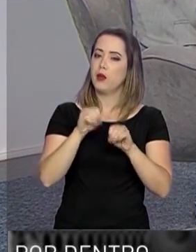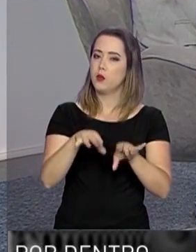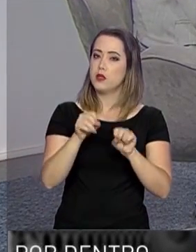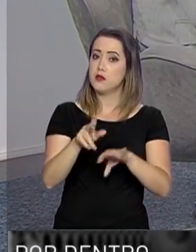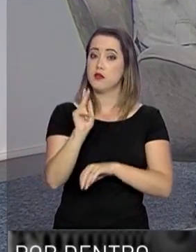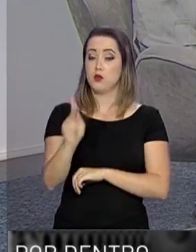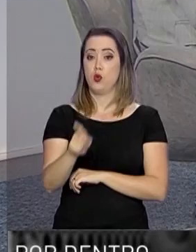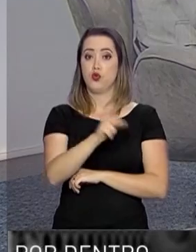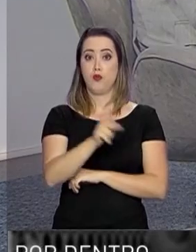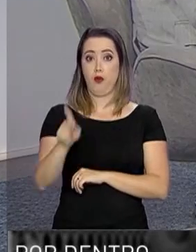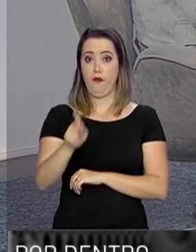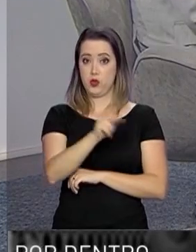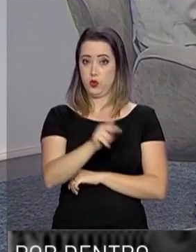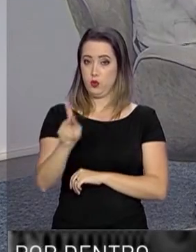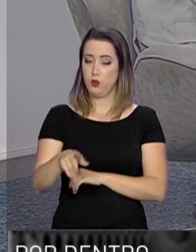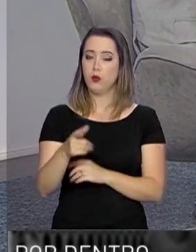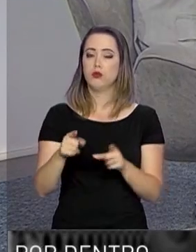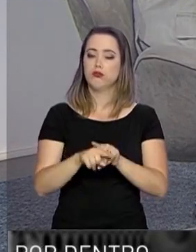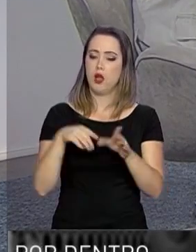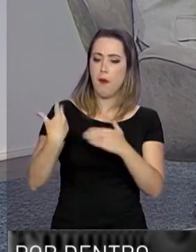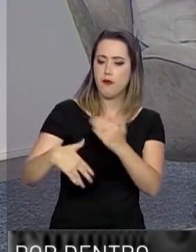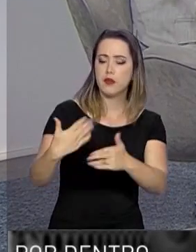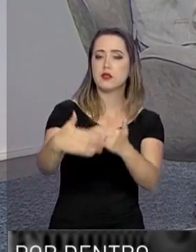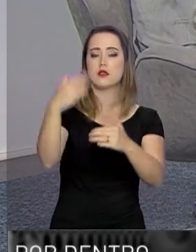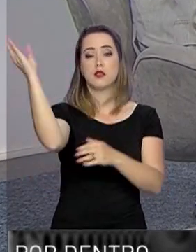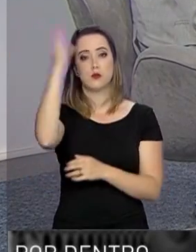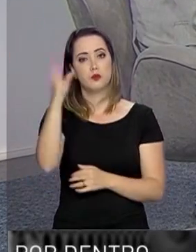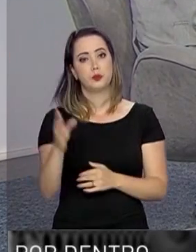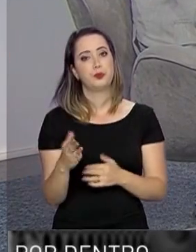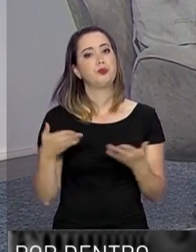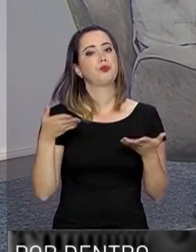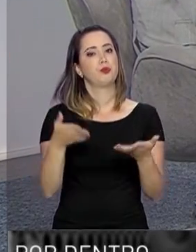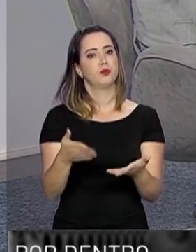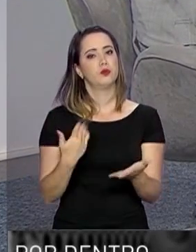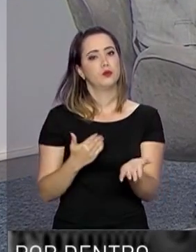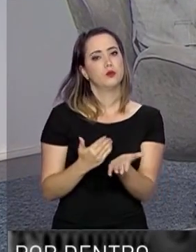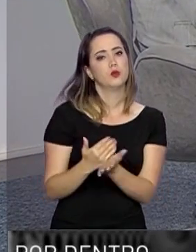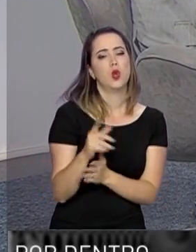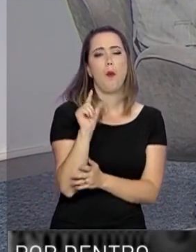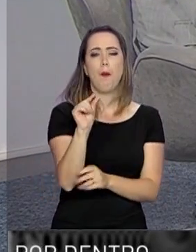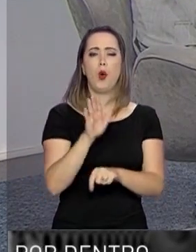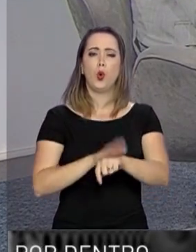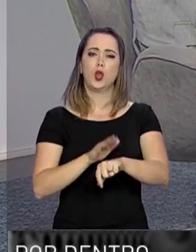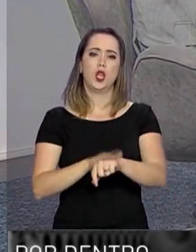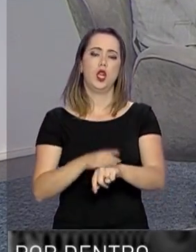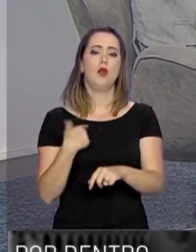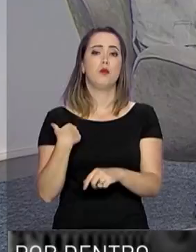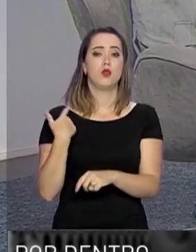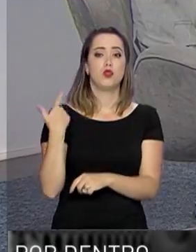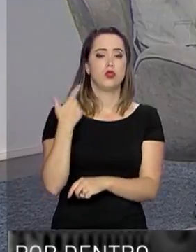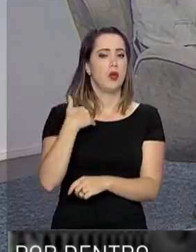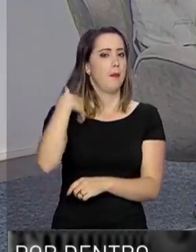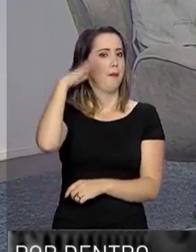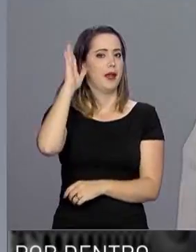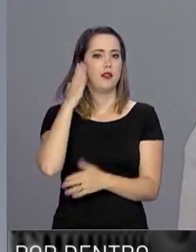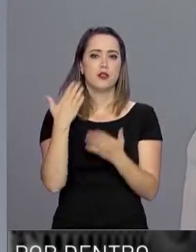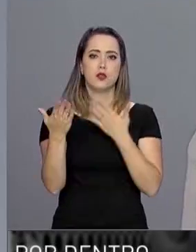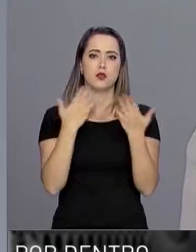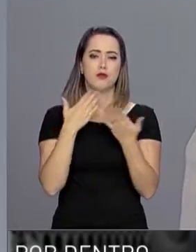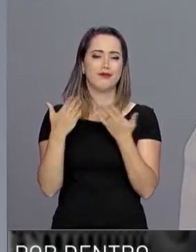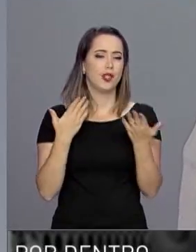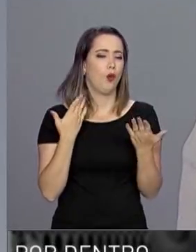centro de avanço para o Brasil. E é nisso que a gente tem avançado em poucos anos, fizemos muito mais do